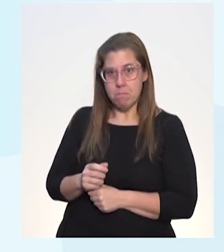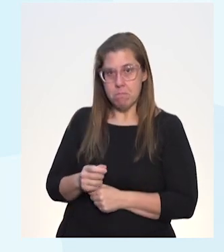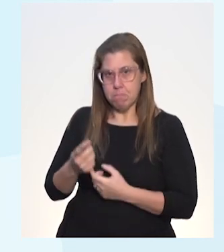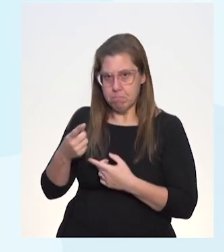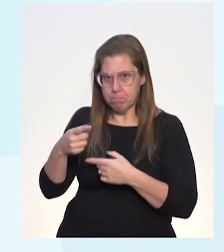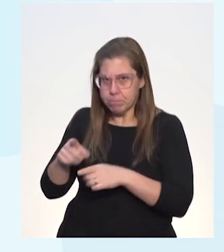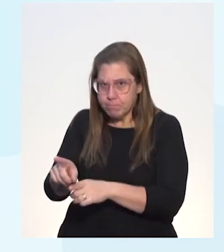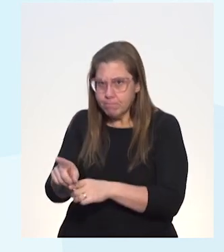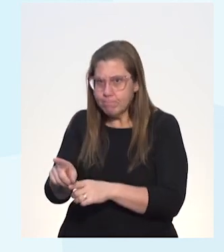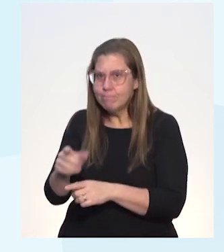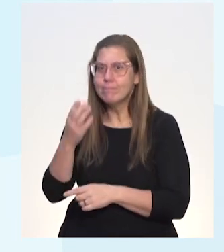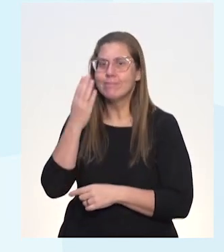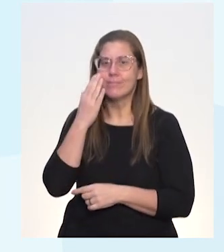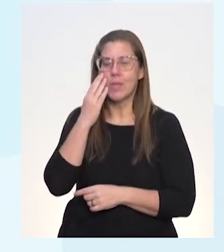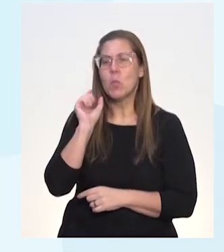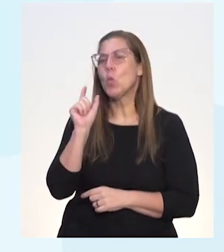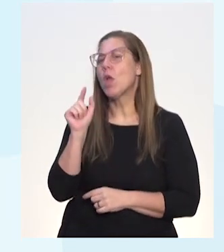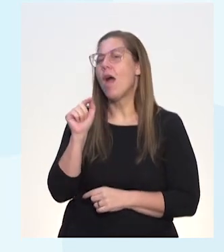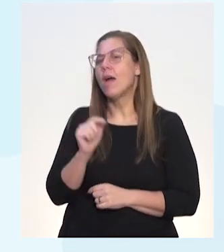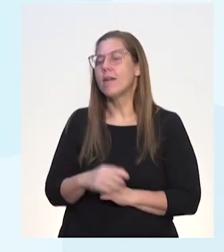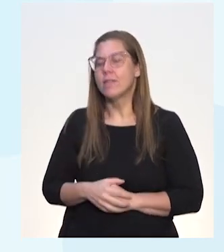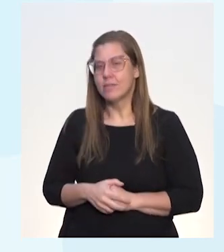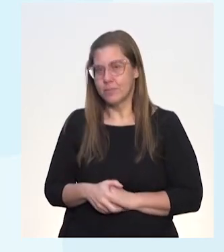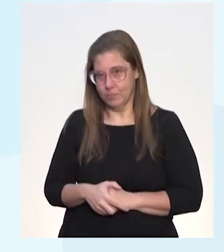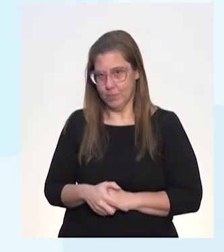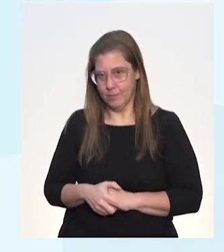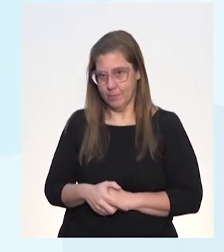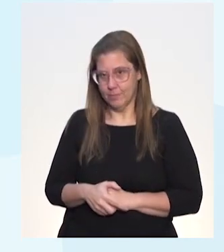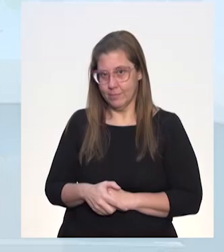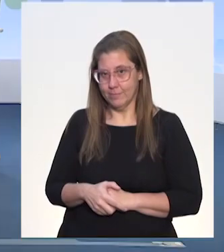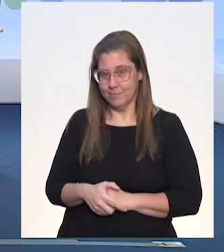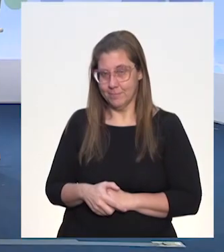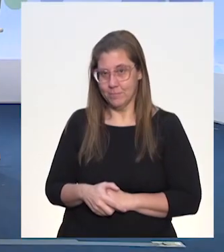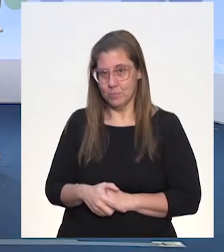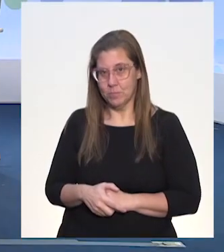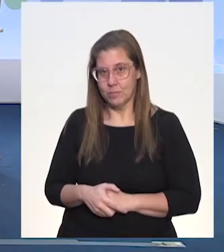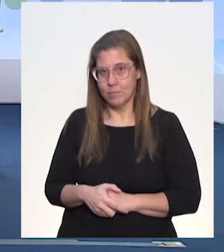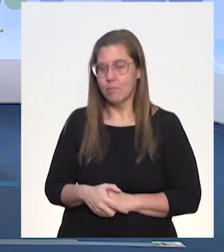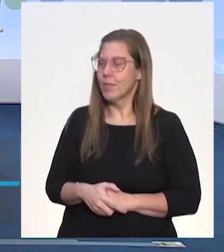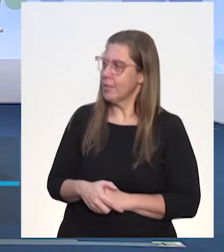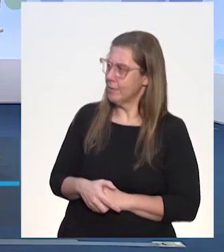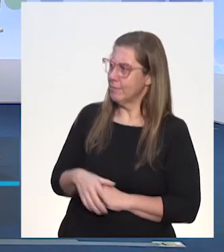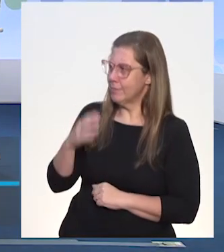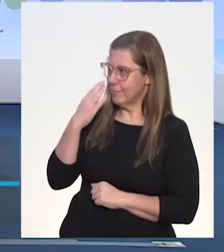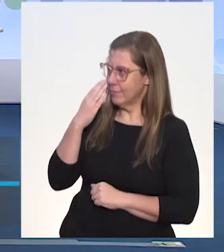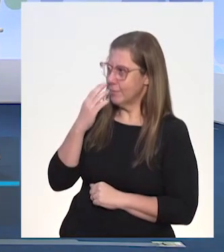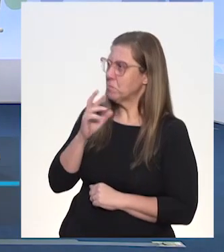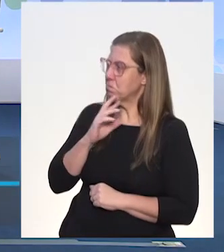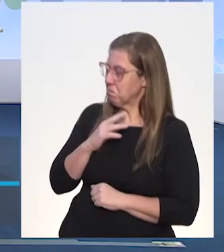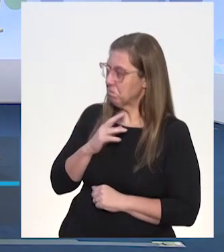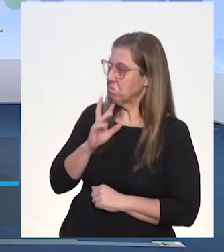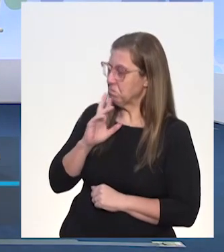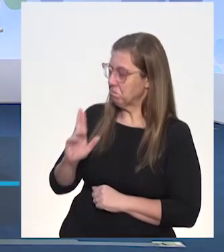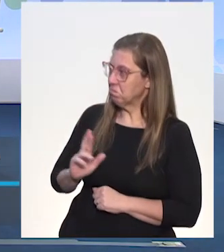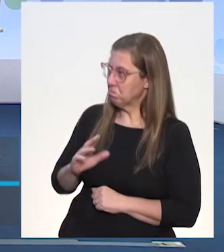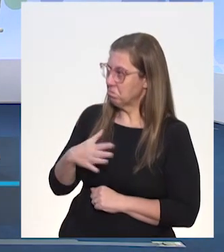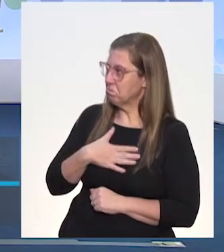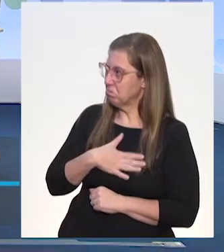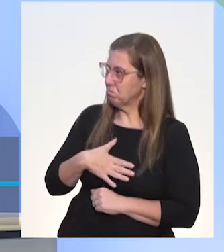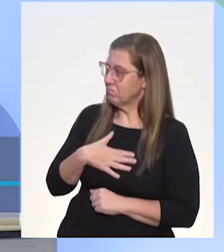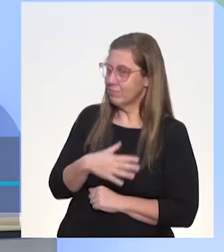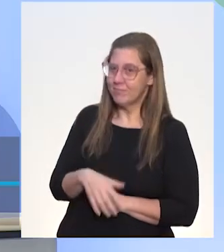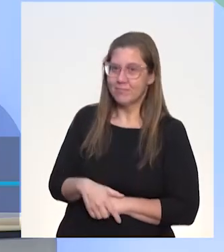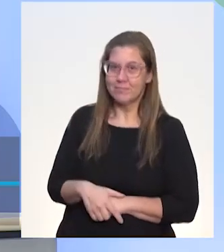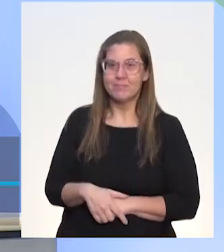Já conseguiu sacar? Acho que sim, mas não tenho certeza ainda. Gostei da resposta, hein? Envolvente a